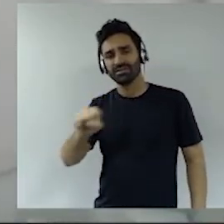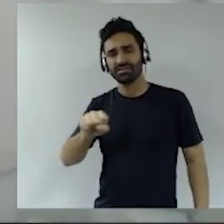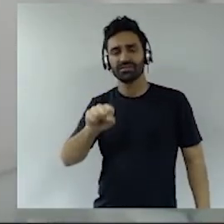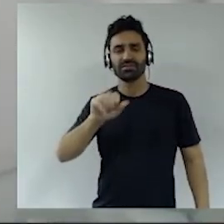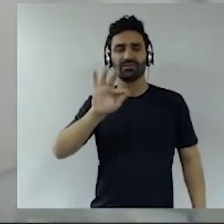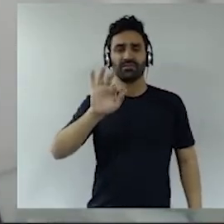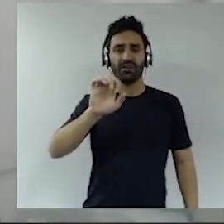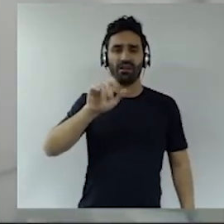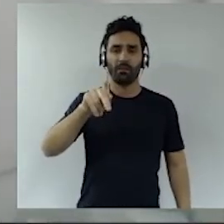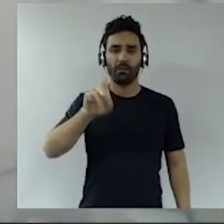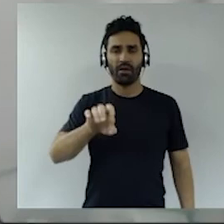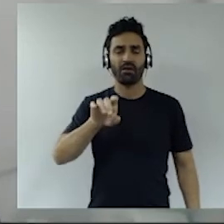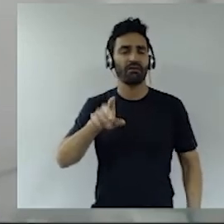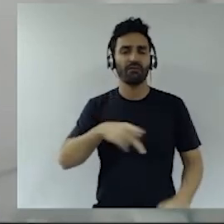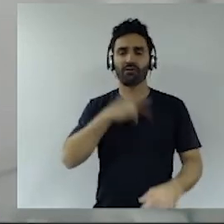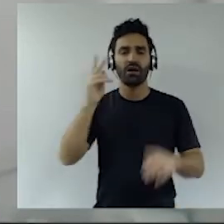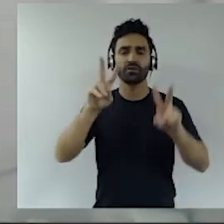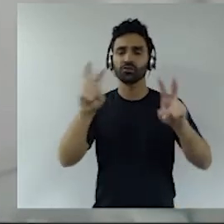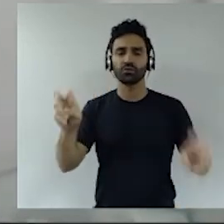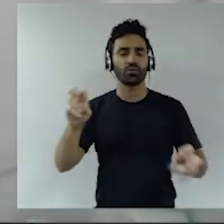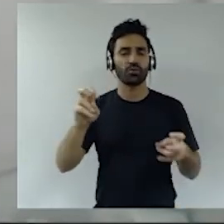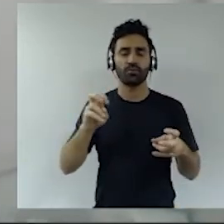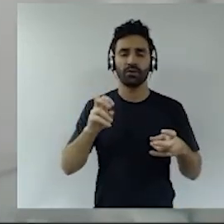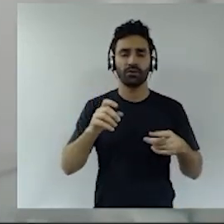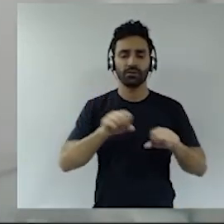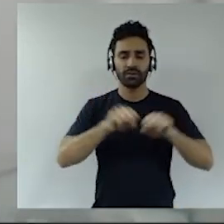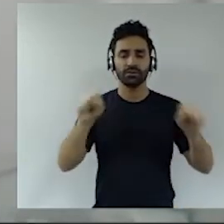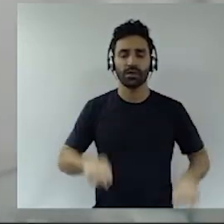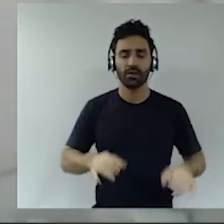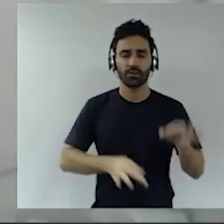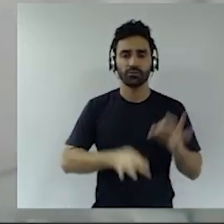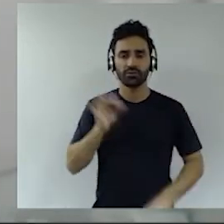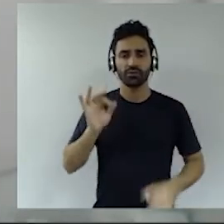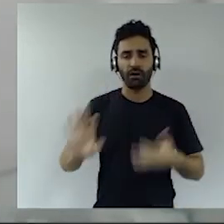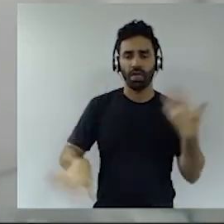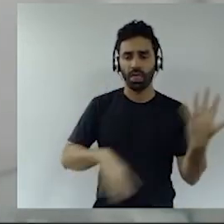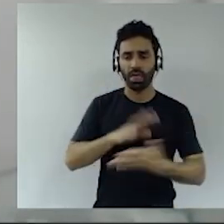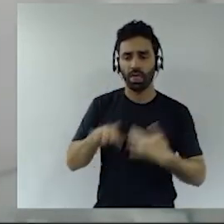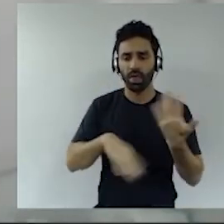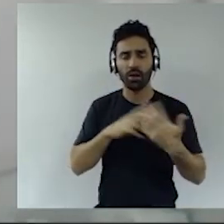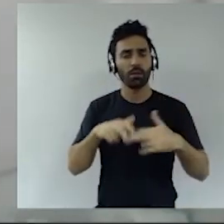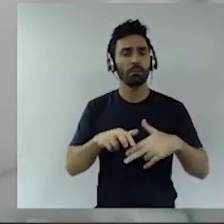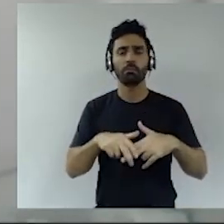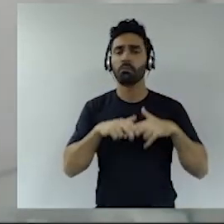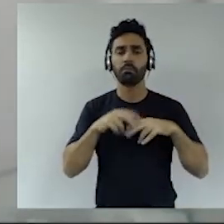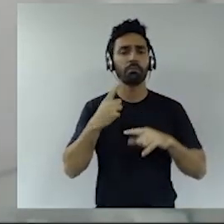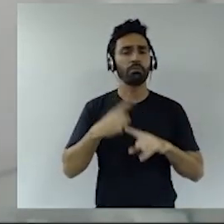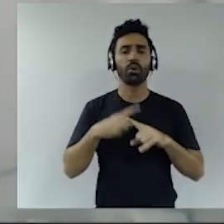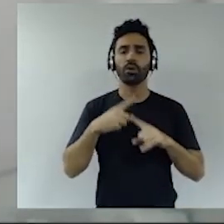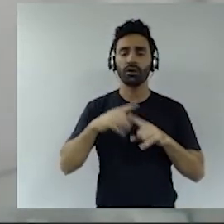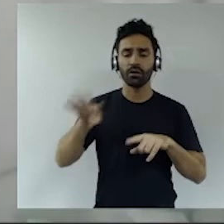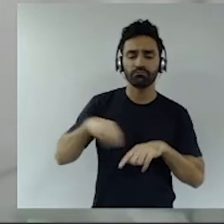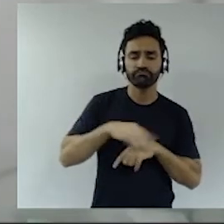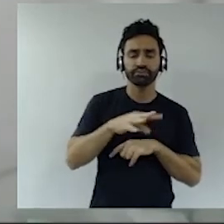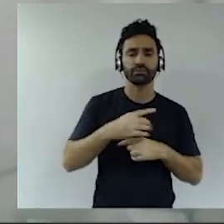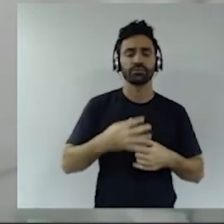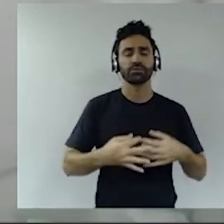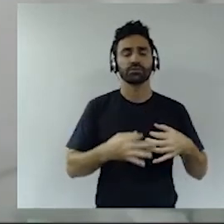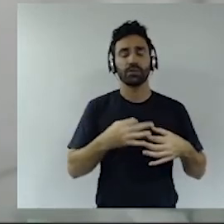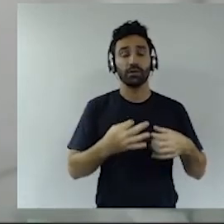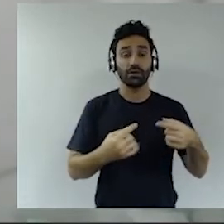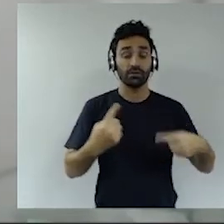respeito de um colapso do sistema judicial. Por que trago isso numa discussão da área